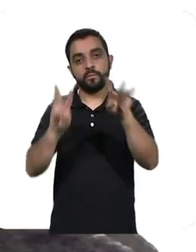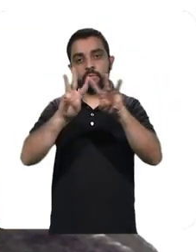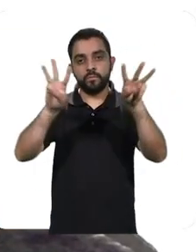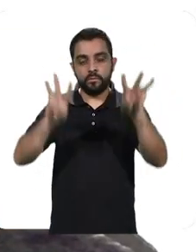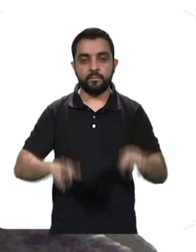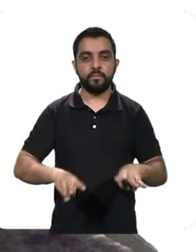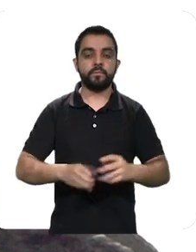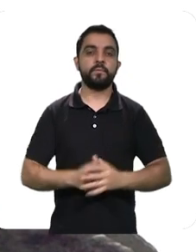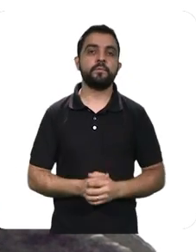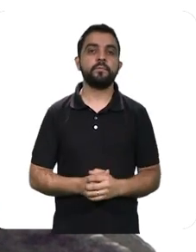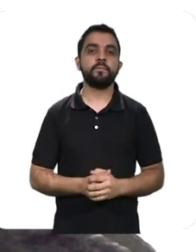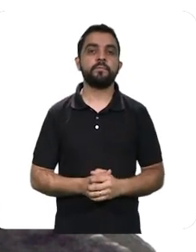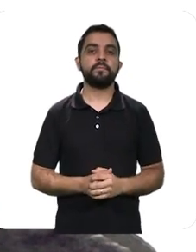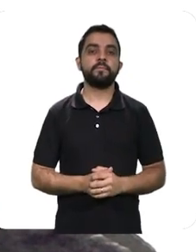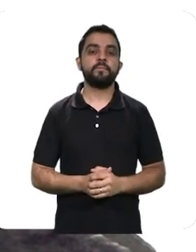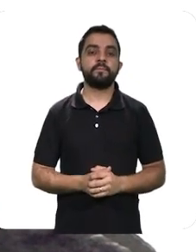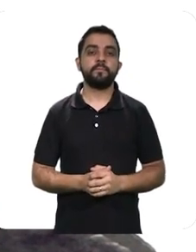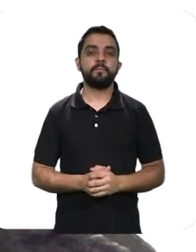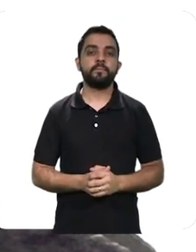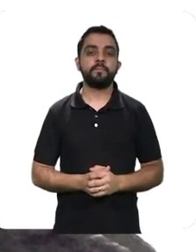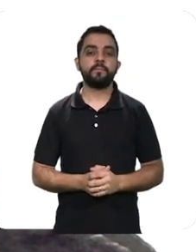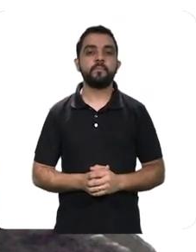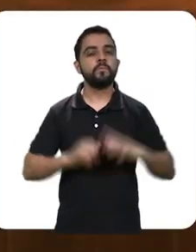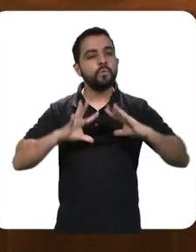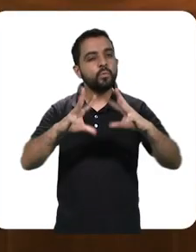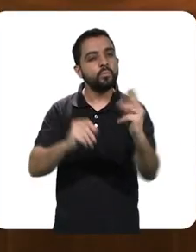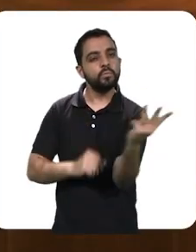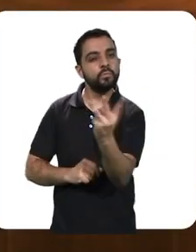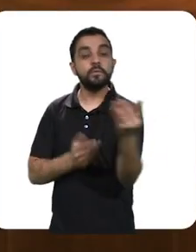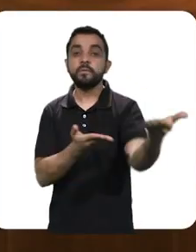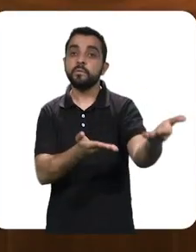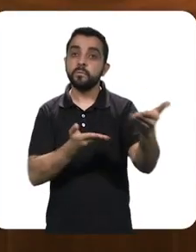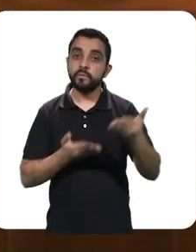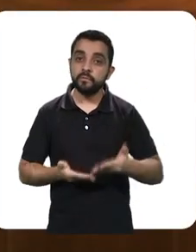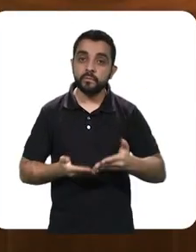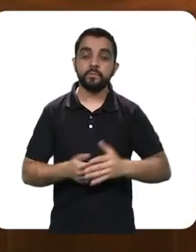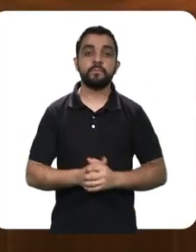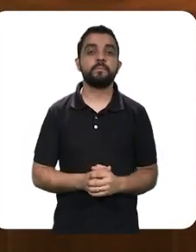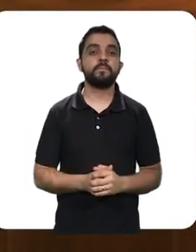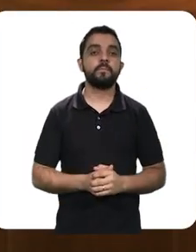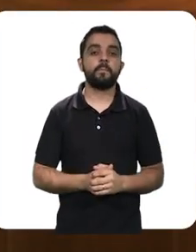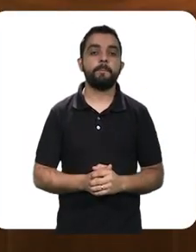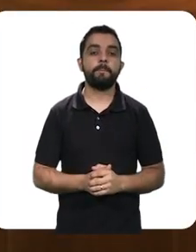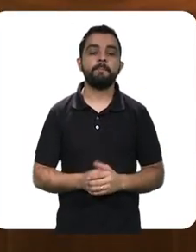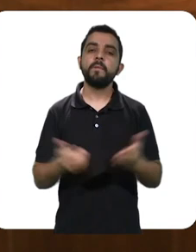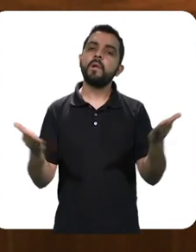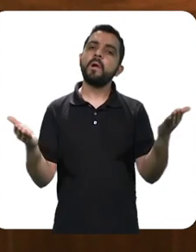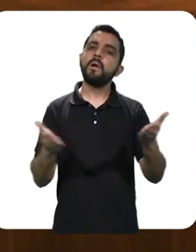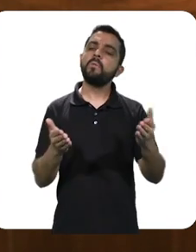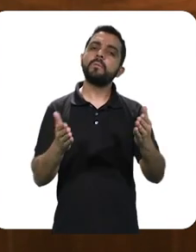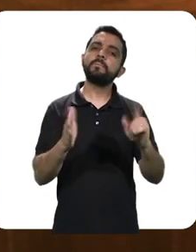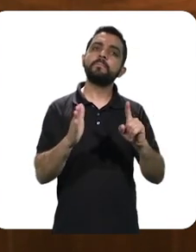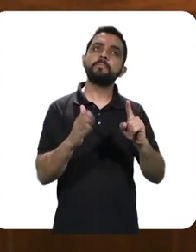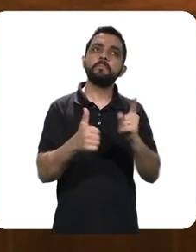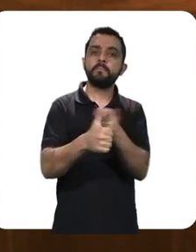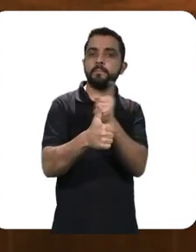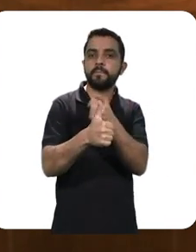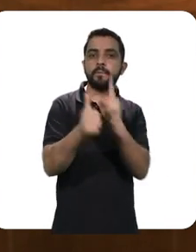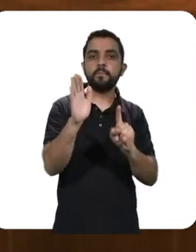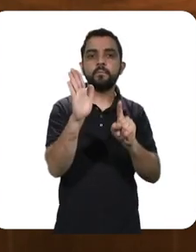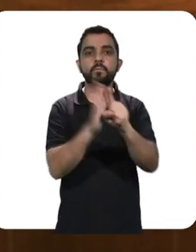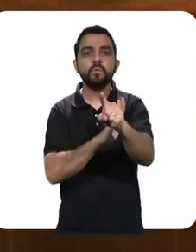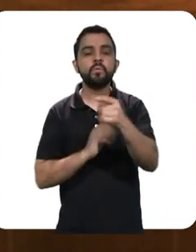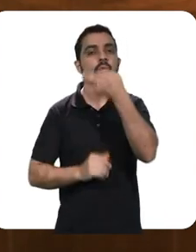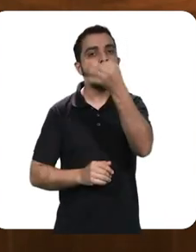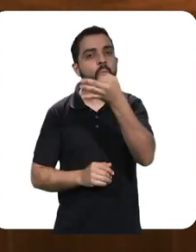de pós-graduação em saúde coletiva da UFPR. Sejam todos bem-vindos. Eu começo com uma